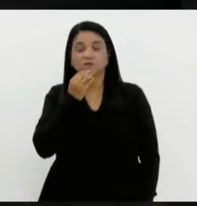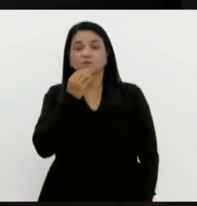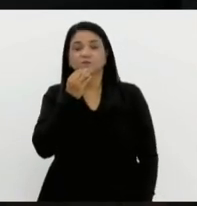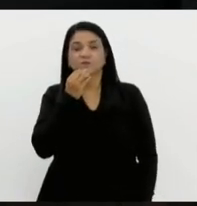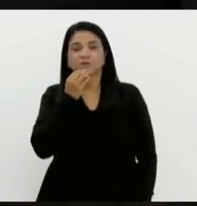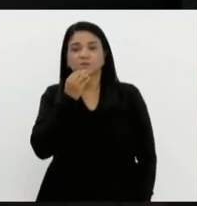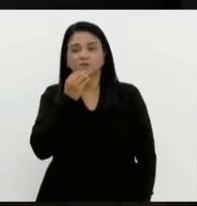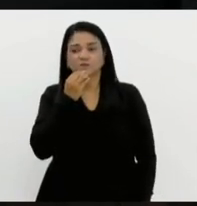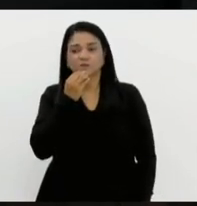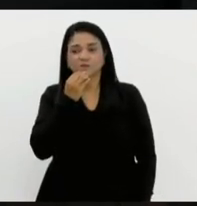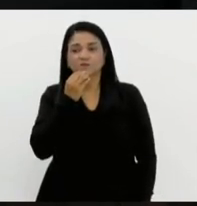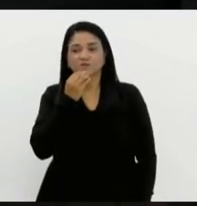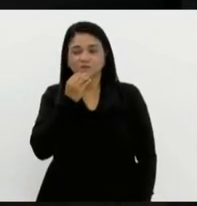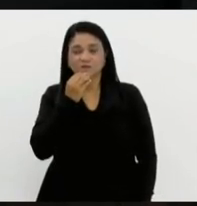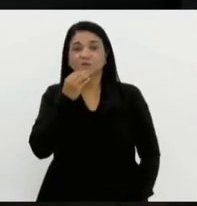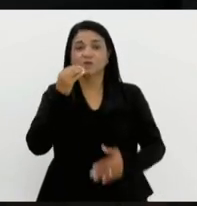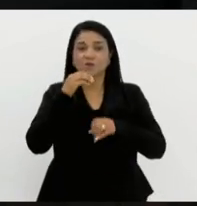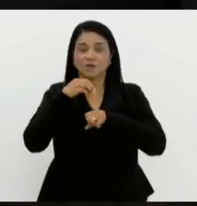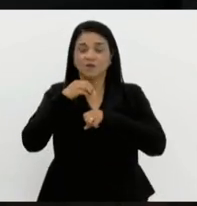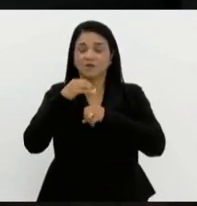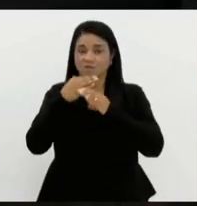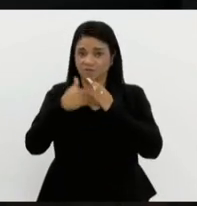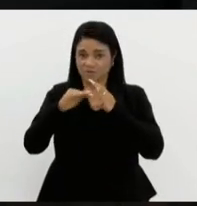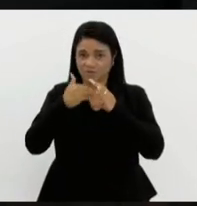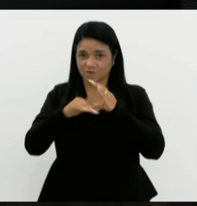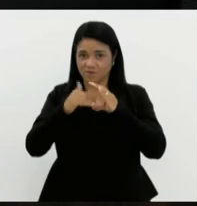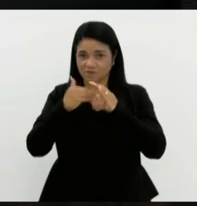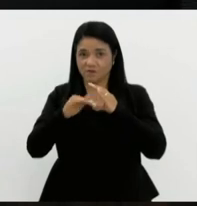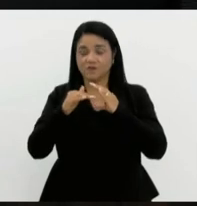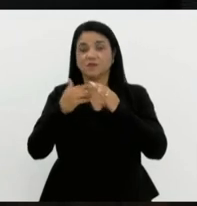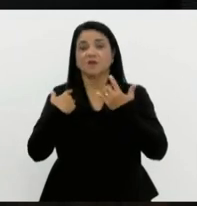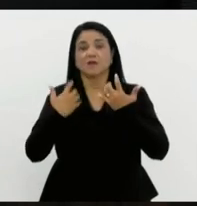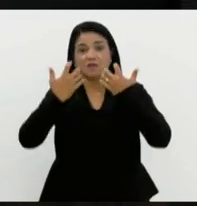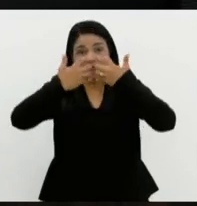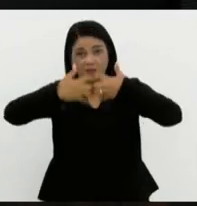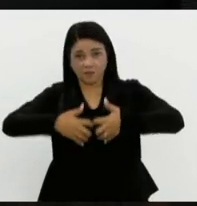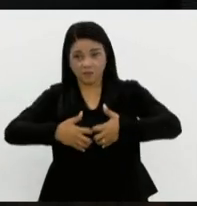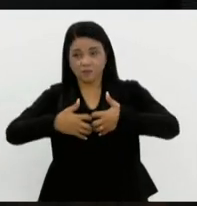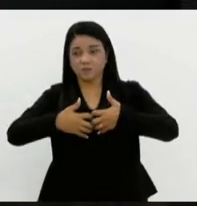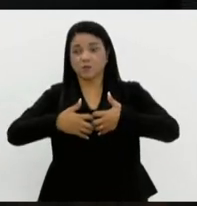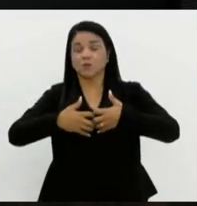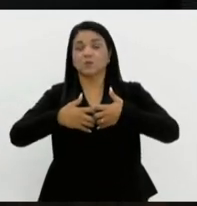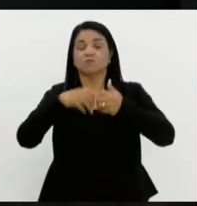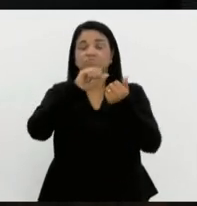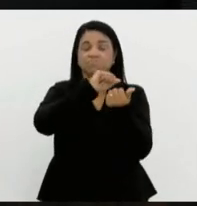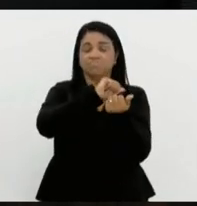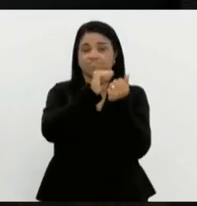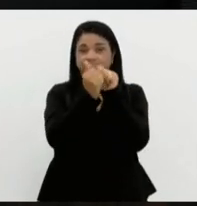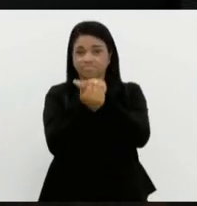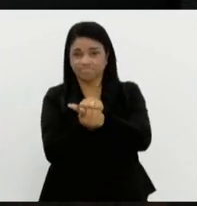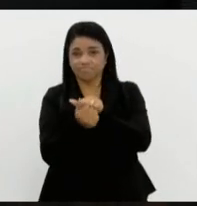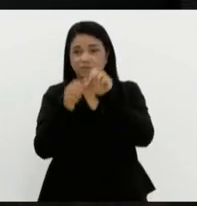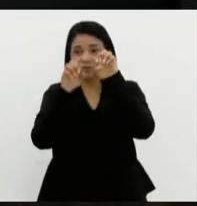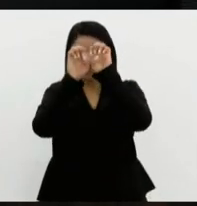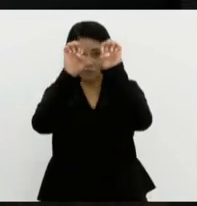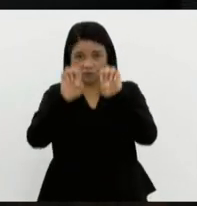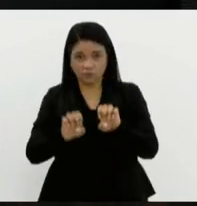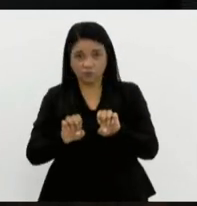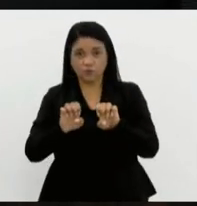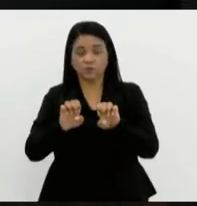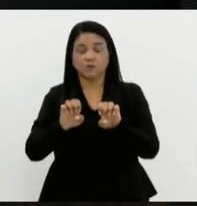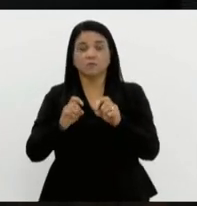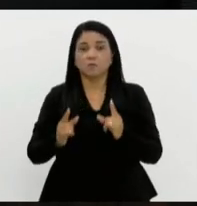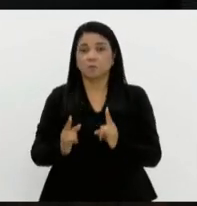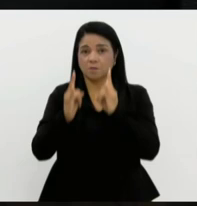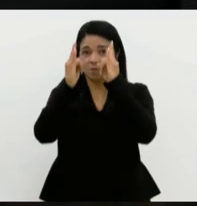Silva, o envio de mensagem dispondo sobre a adequação de infraestrutura predial mediante instalação de cobertura no